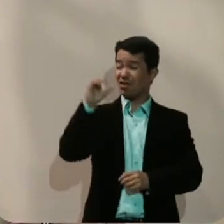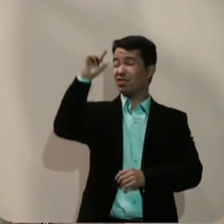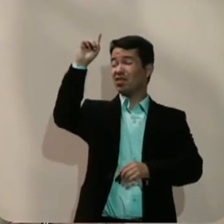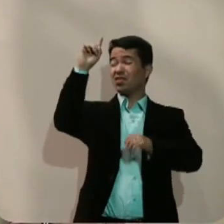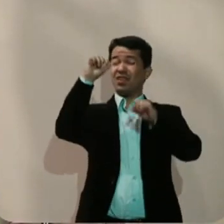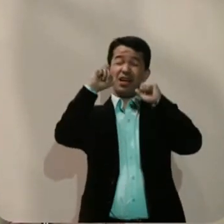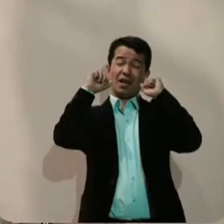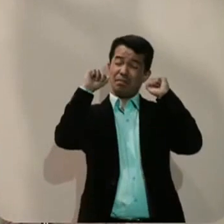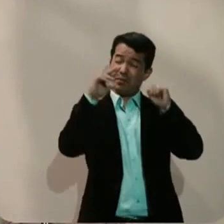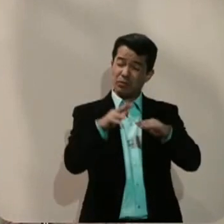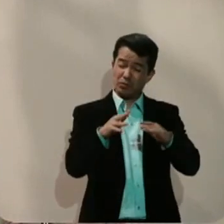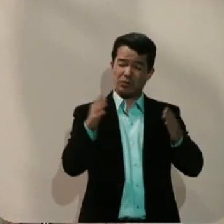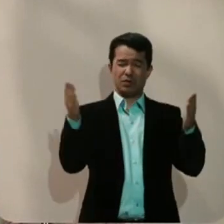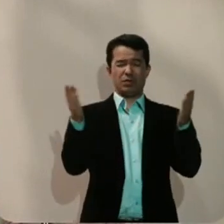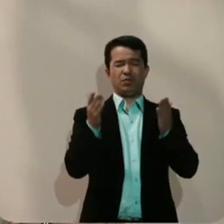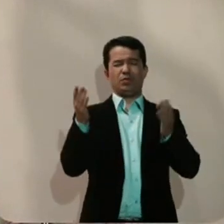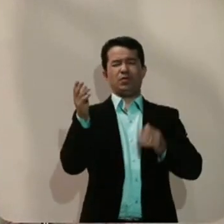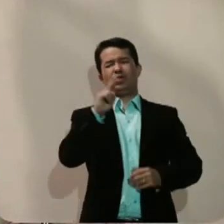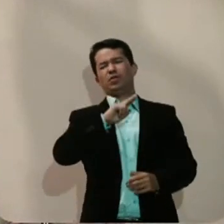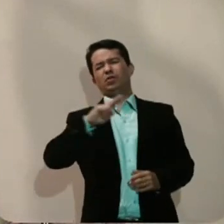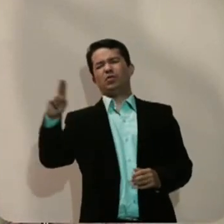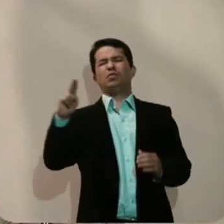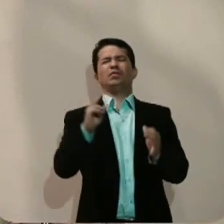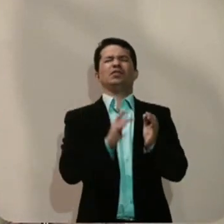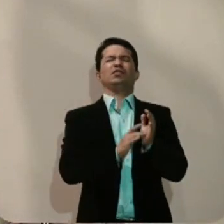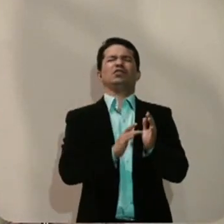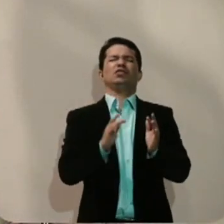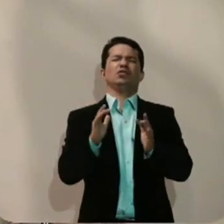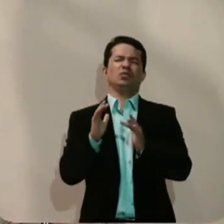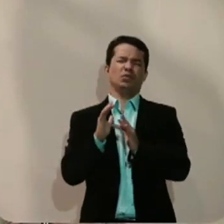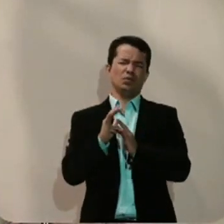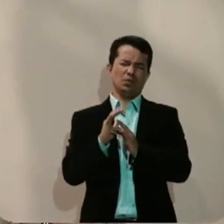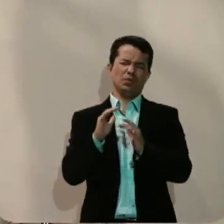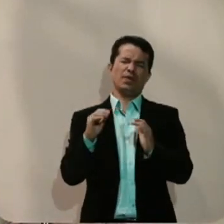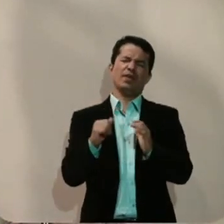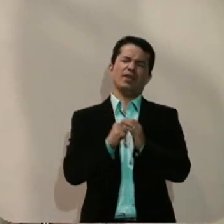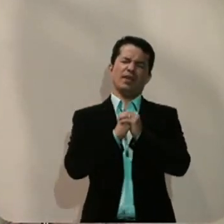filho. É aquilo que eu oro em nome de Jesus. Amém